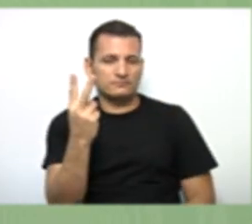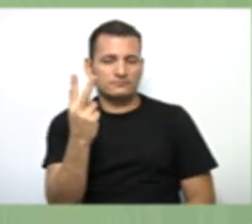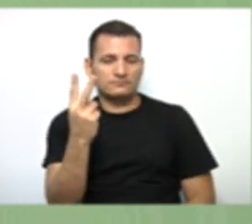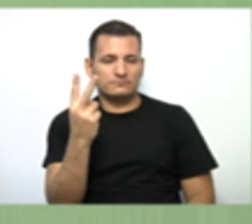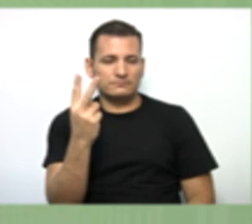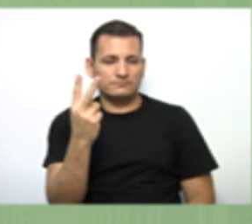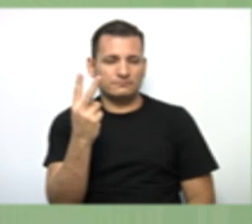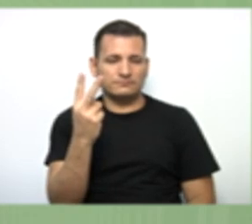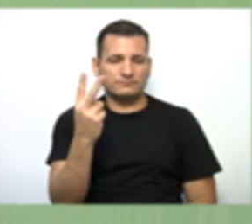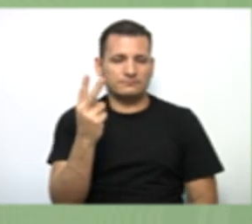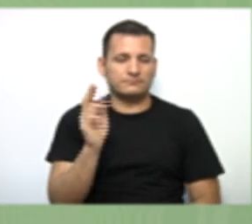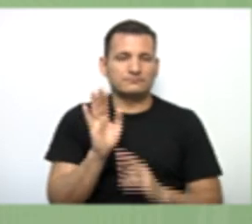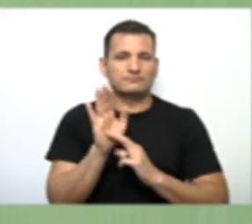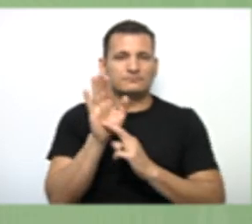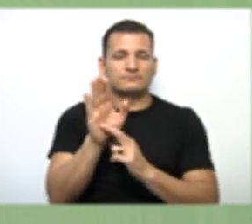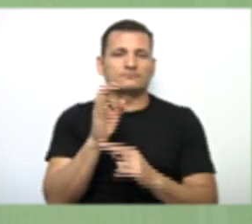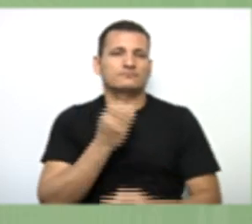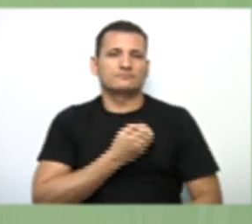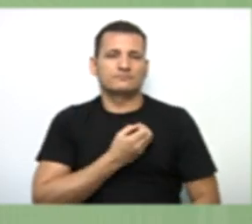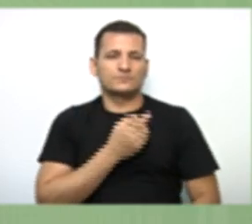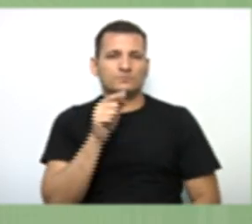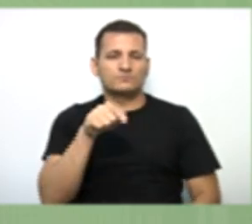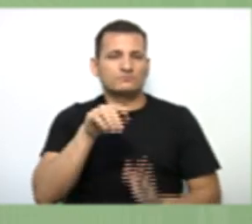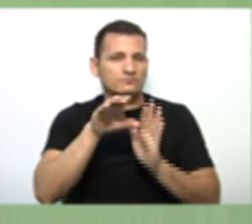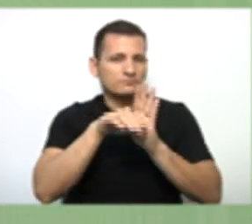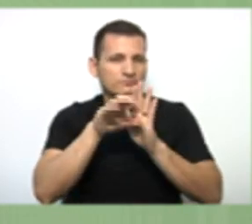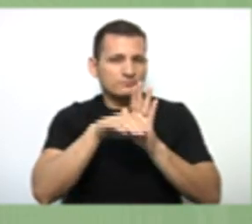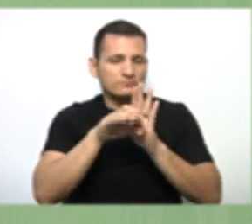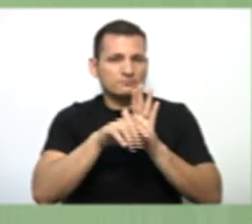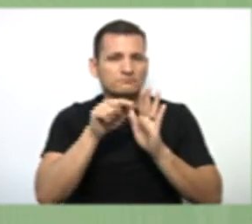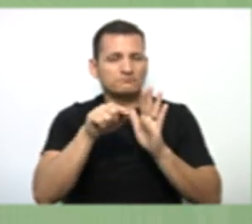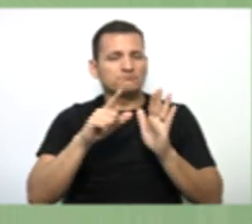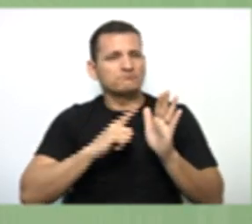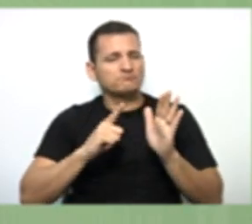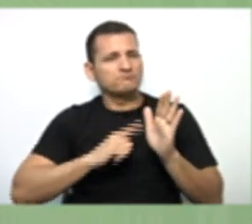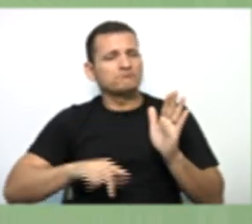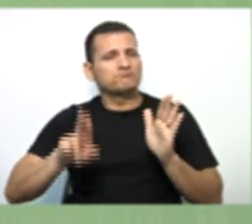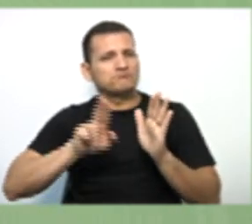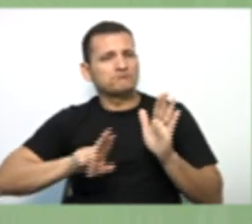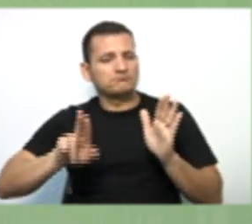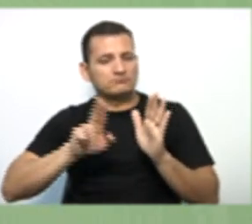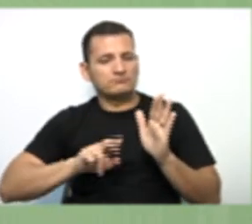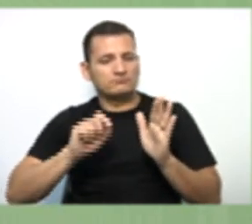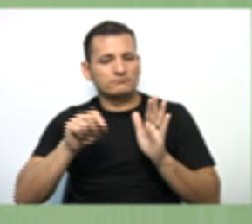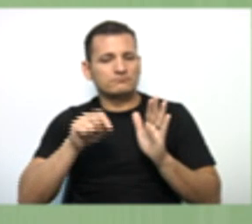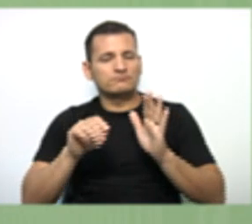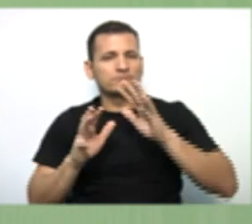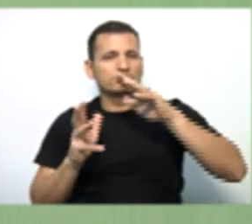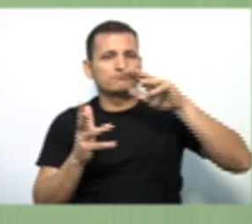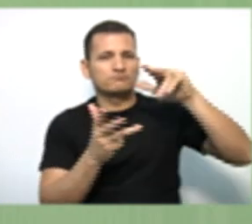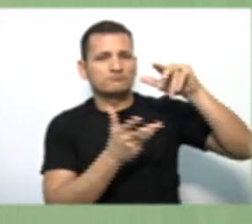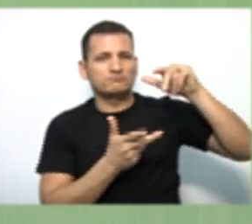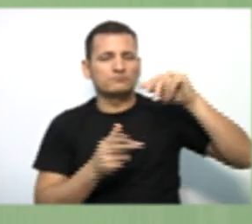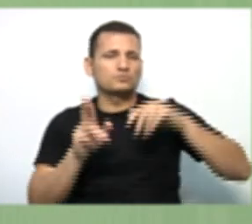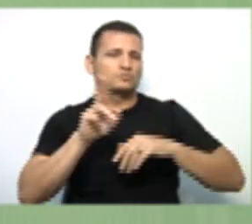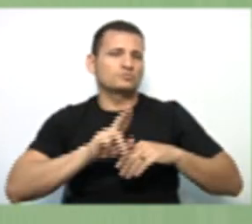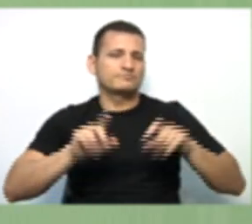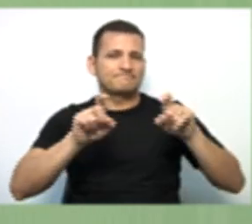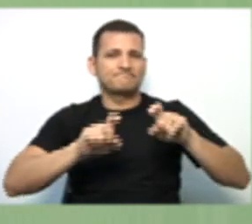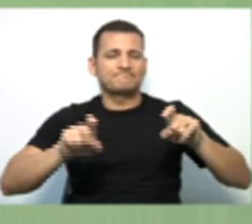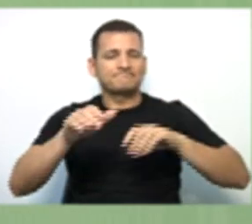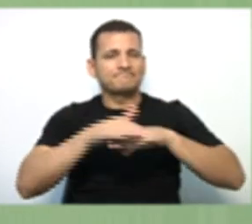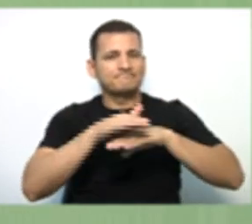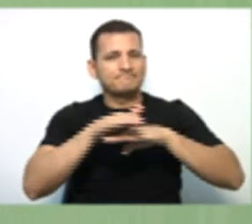A representação numérica desse conceito tem servido de unidade de medida básica e universal para a capacidade de armazenamento do